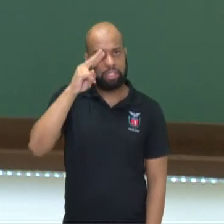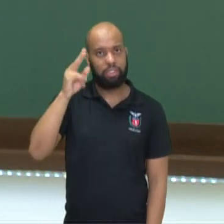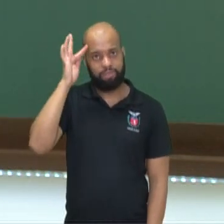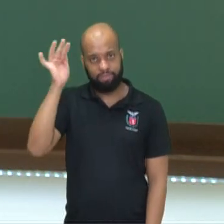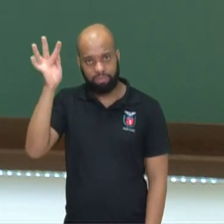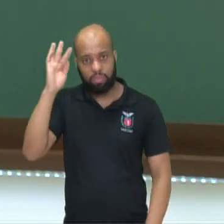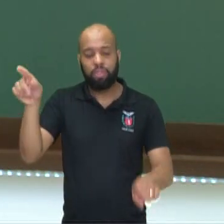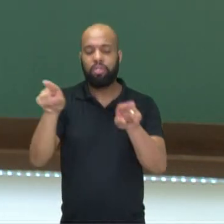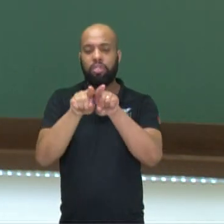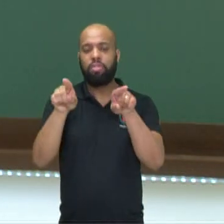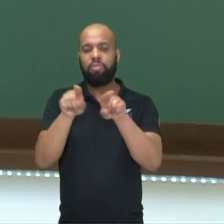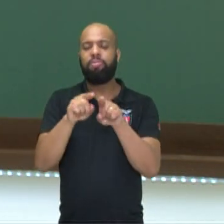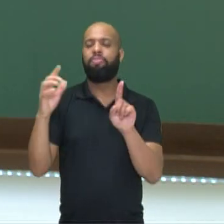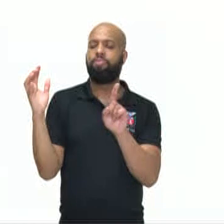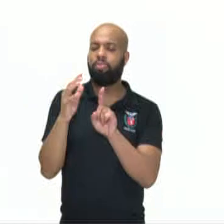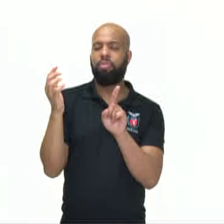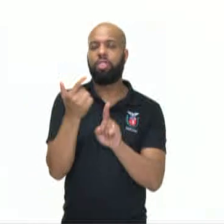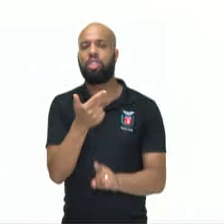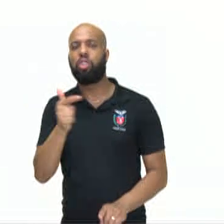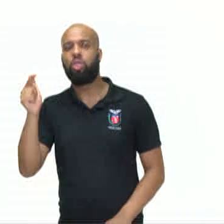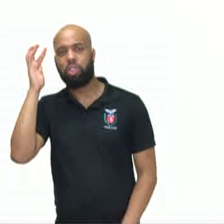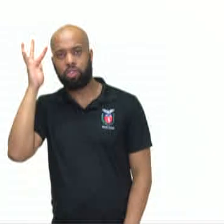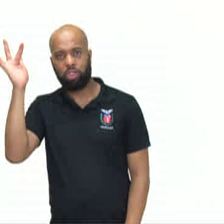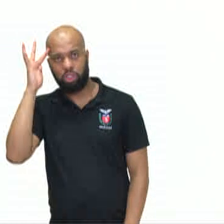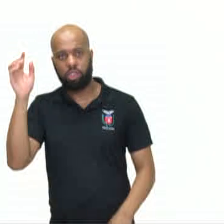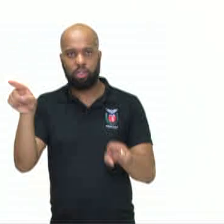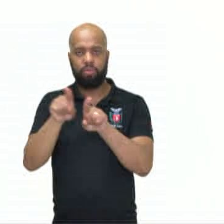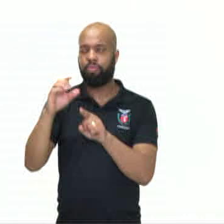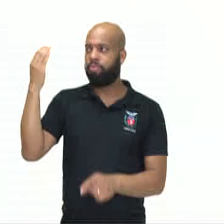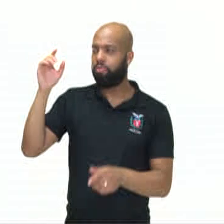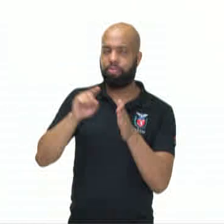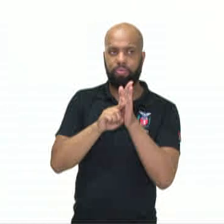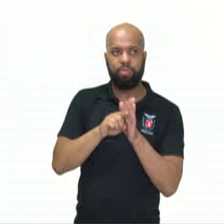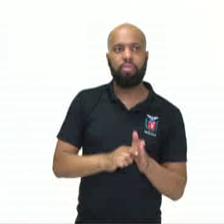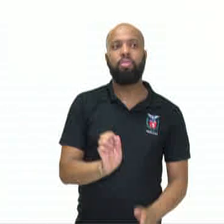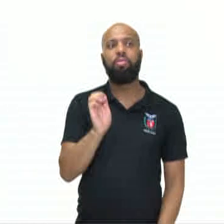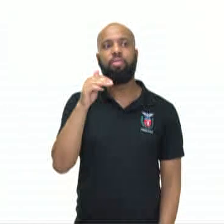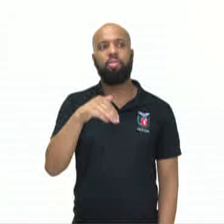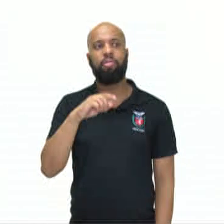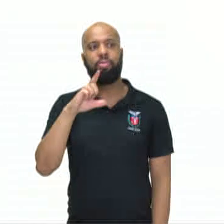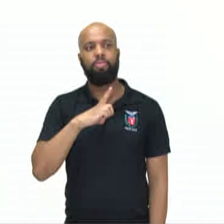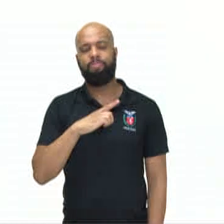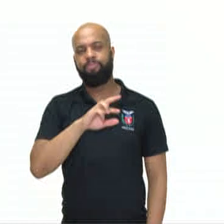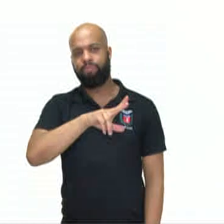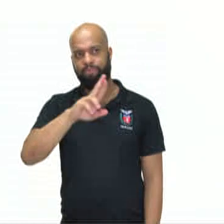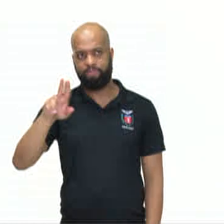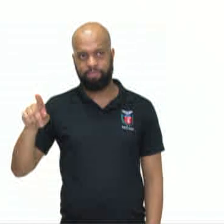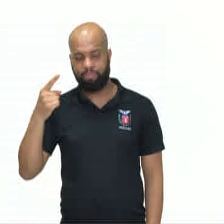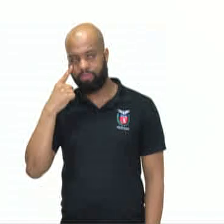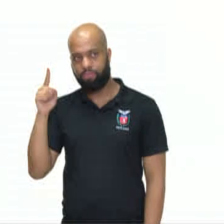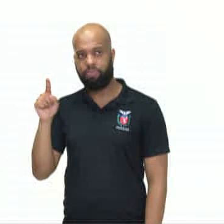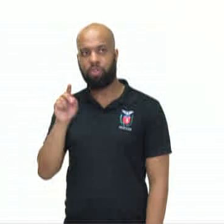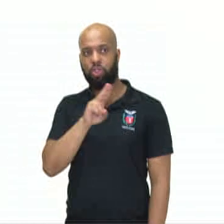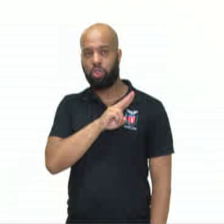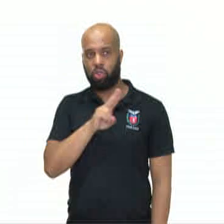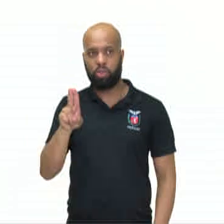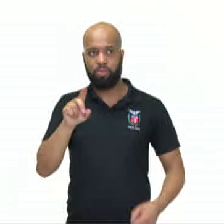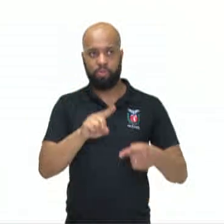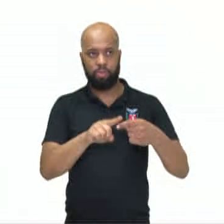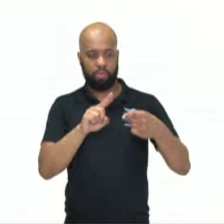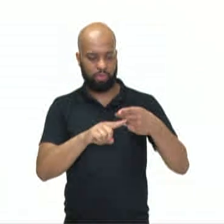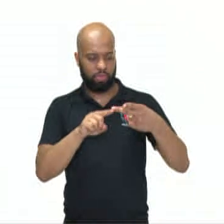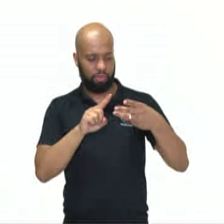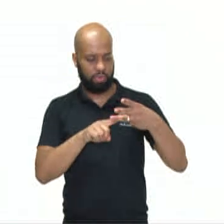Ele teve influência de filósofos e cientistas como Leibniz, Newton e David Hume. Inclusive, ele dizia